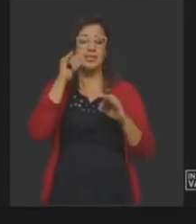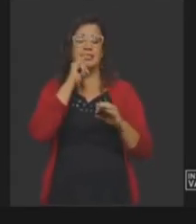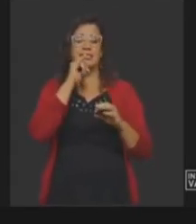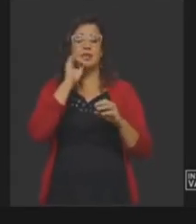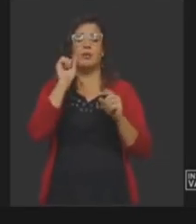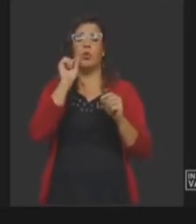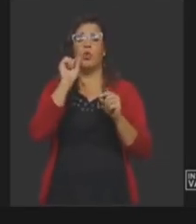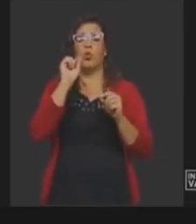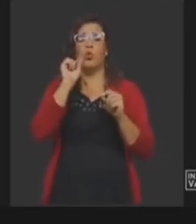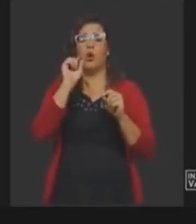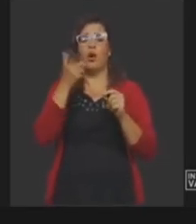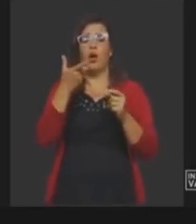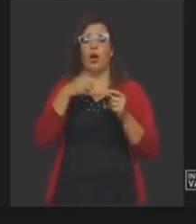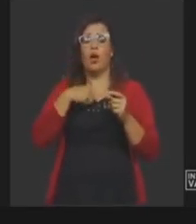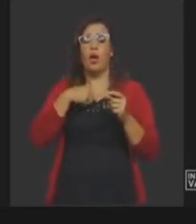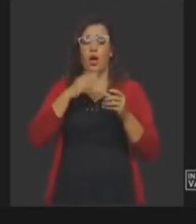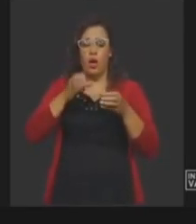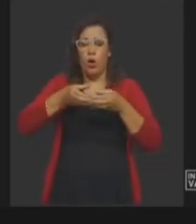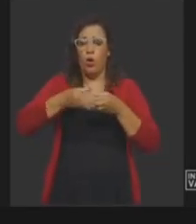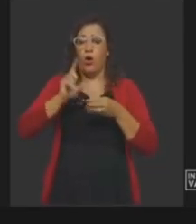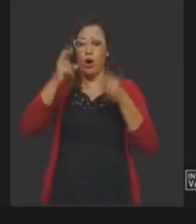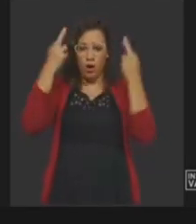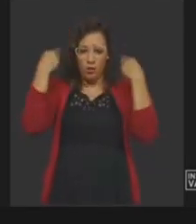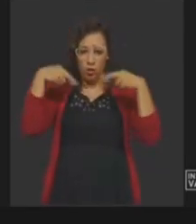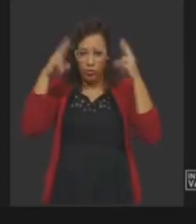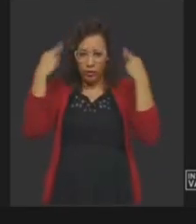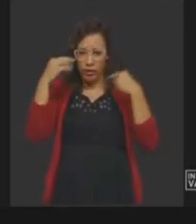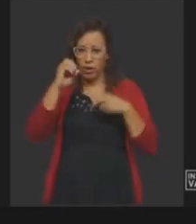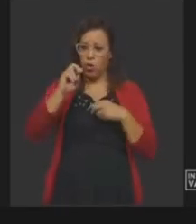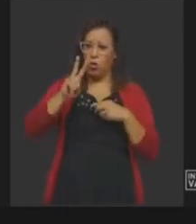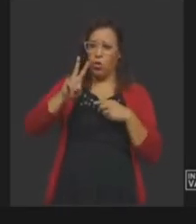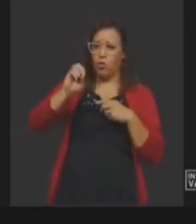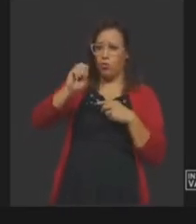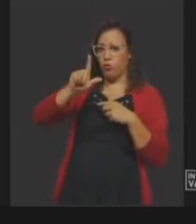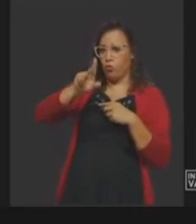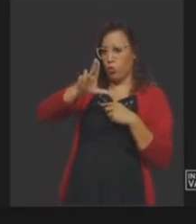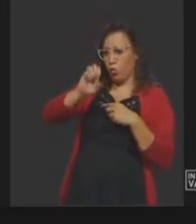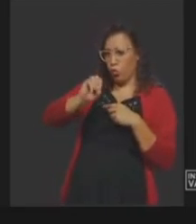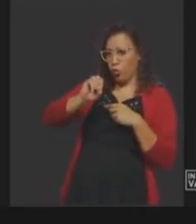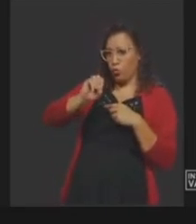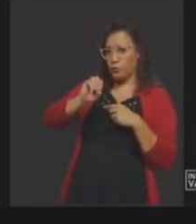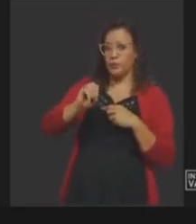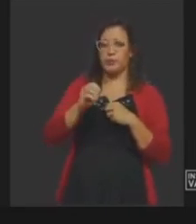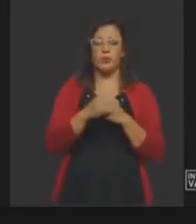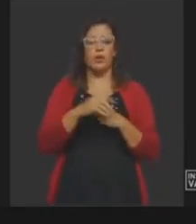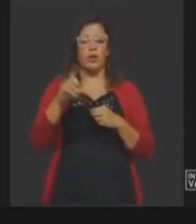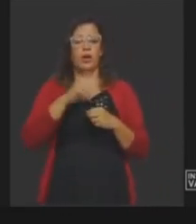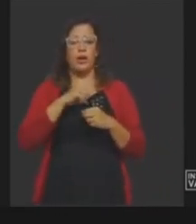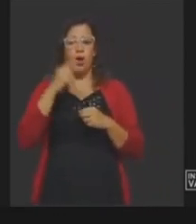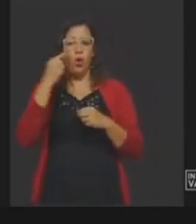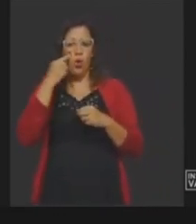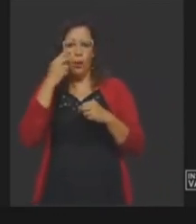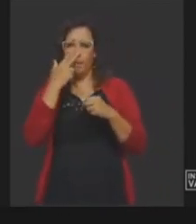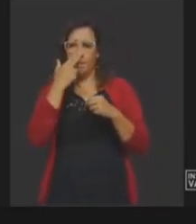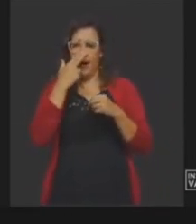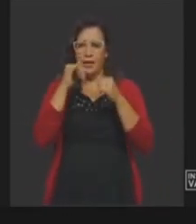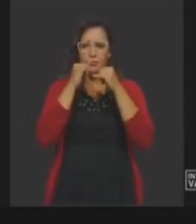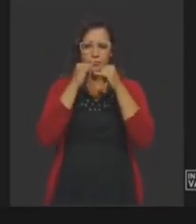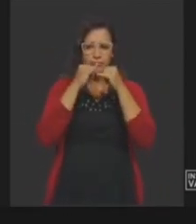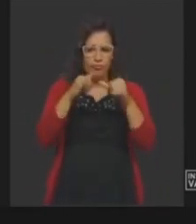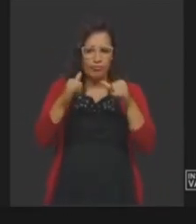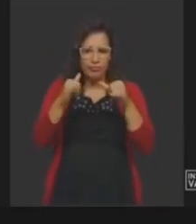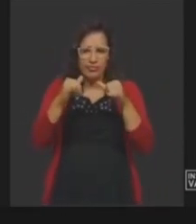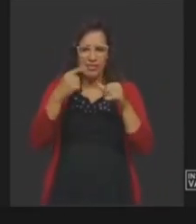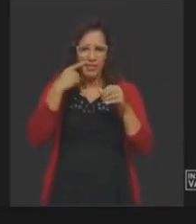que é o gameta da ovelha. Então esse óvulo agora, descendo a setinha aqui, ó, onde tem uma descarga elétrica, você tem essa